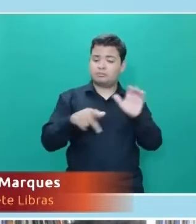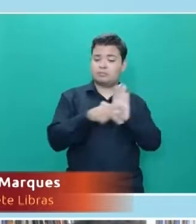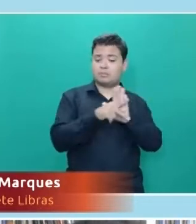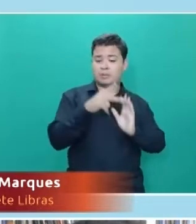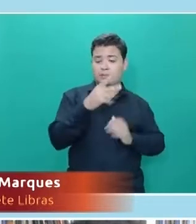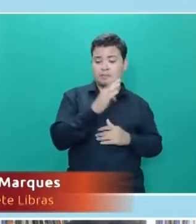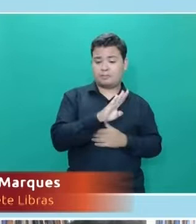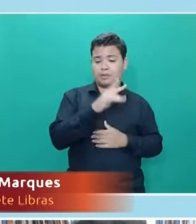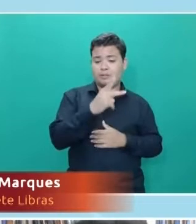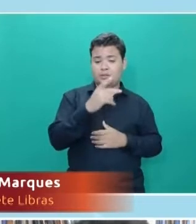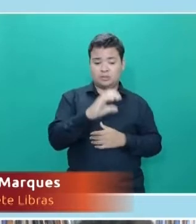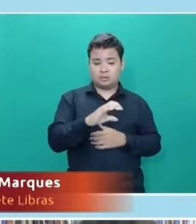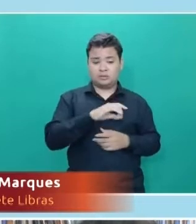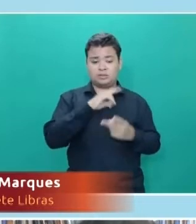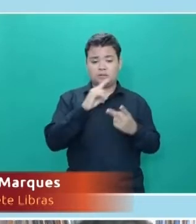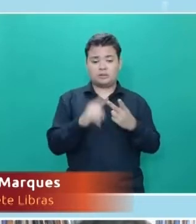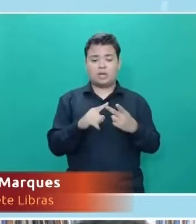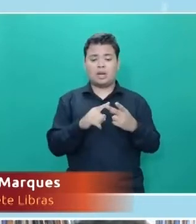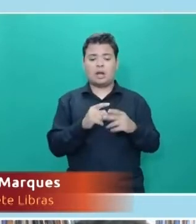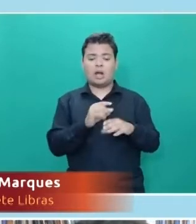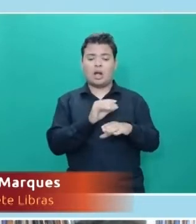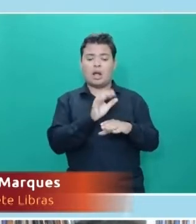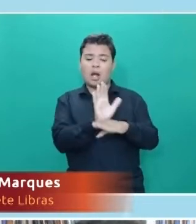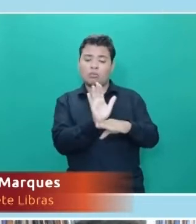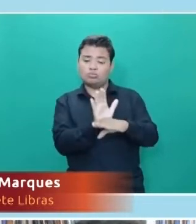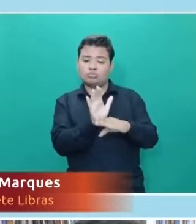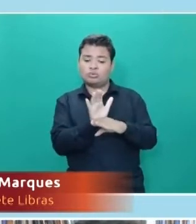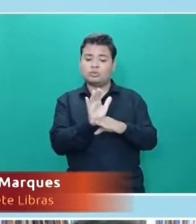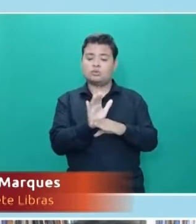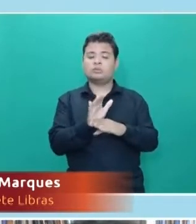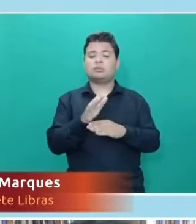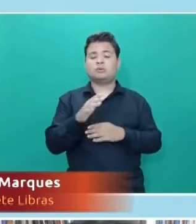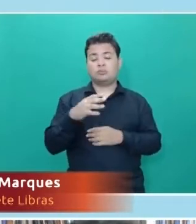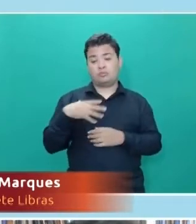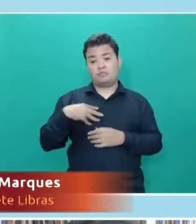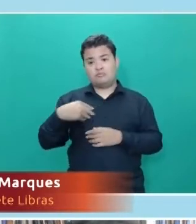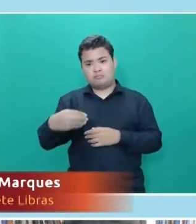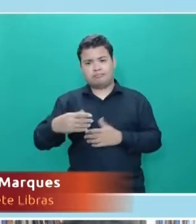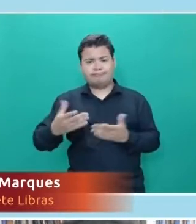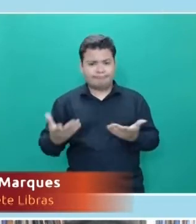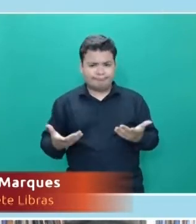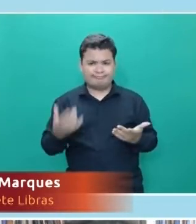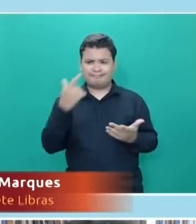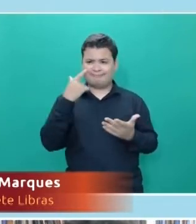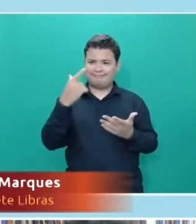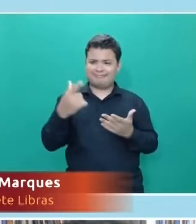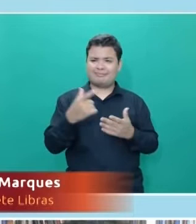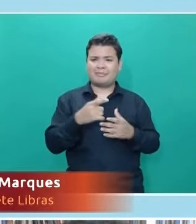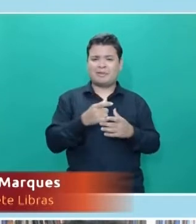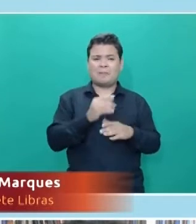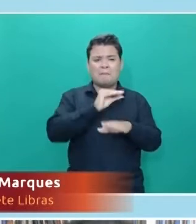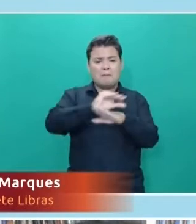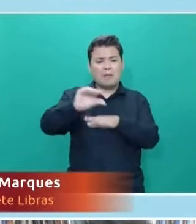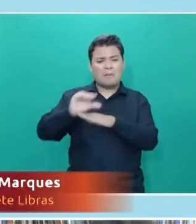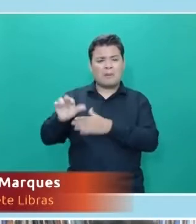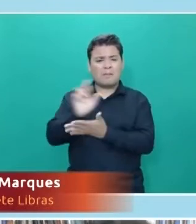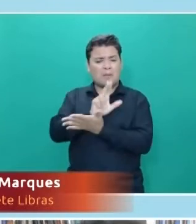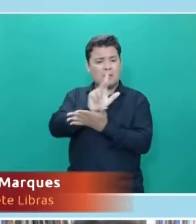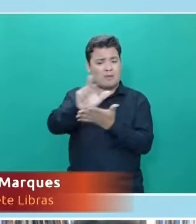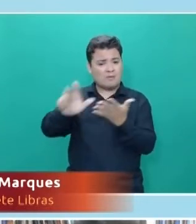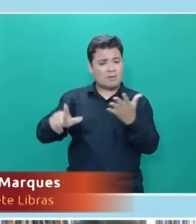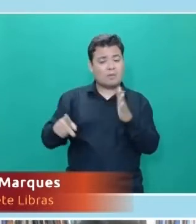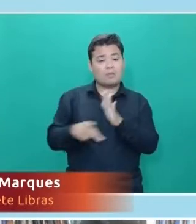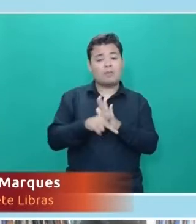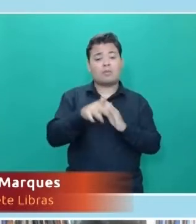auxílio maternidade, reclusão, enfim, um conjunto de benefícios localizados nos espaços rurais e no espaço